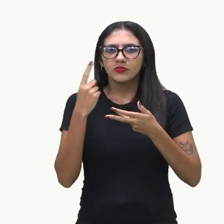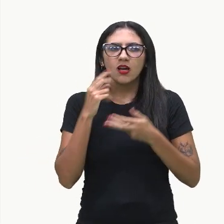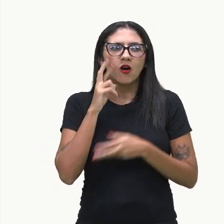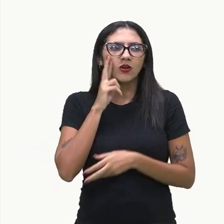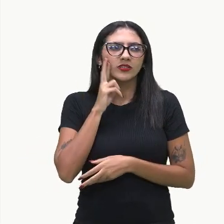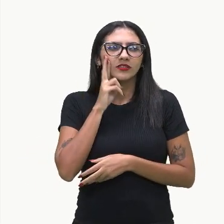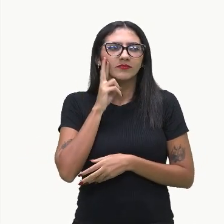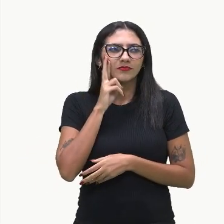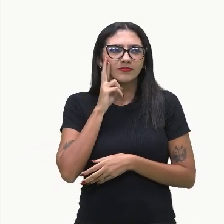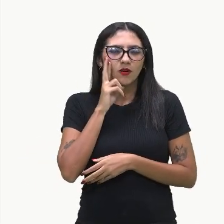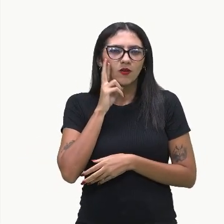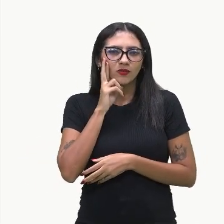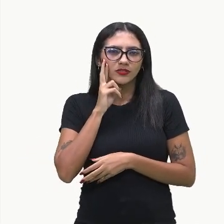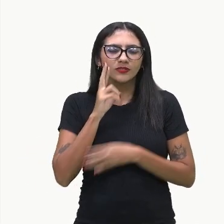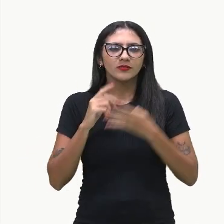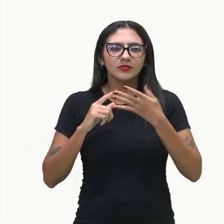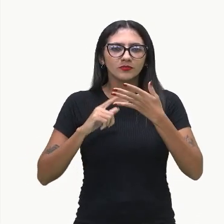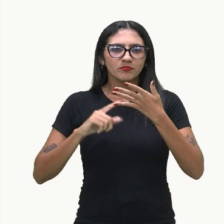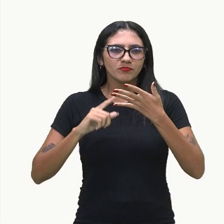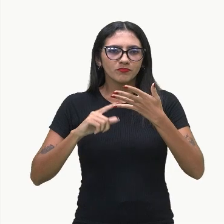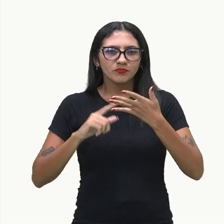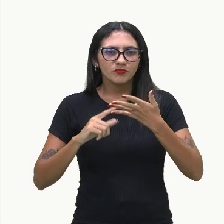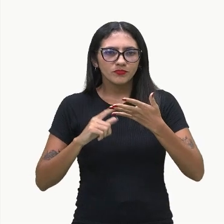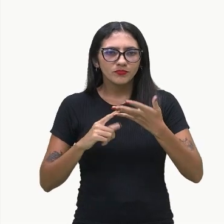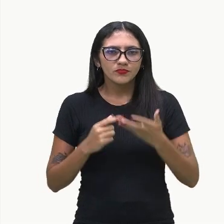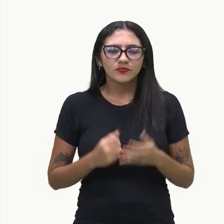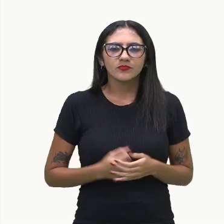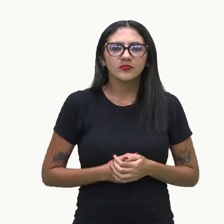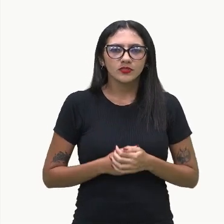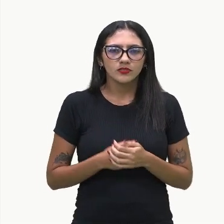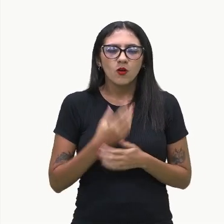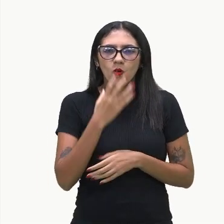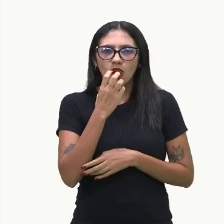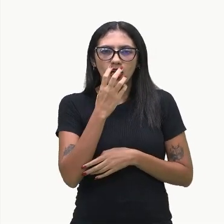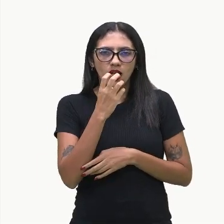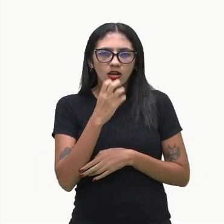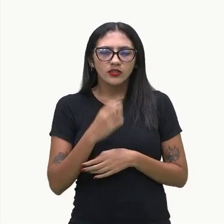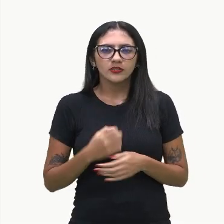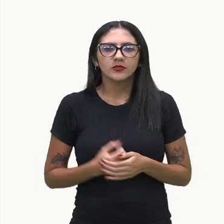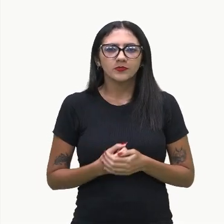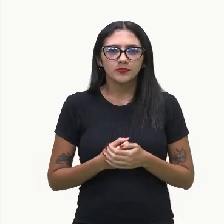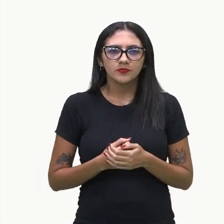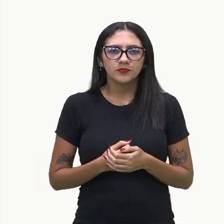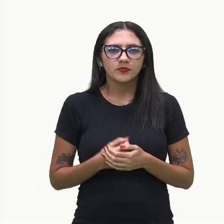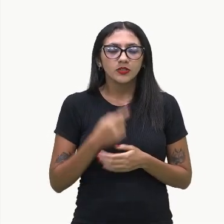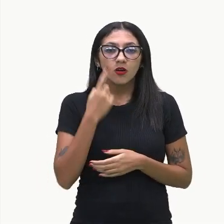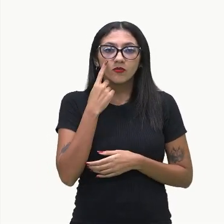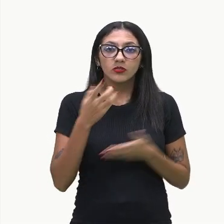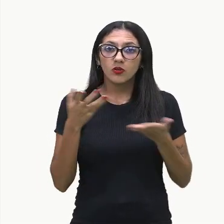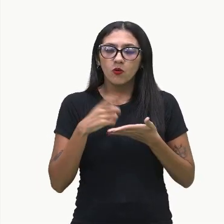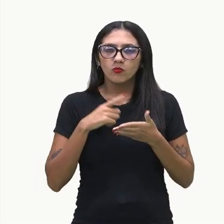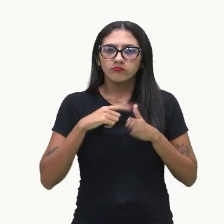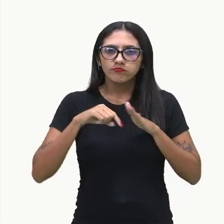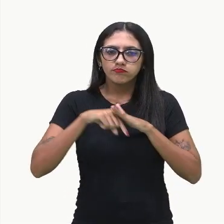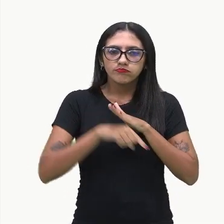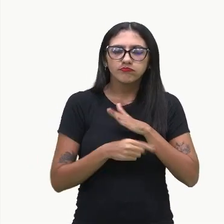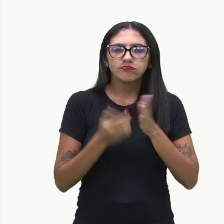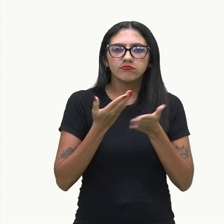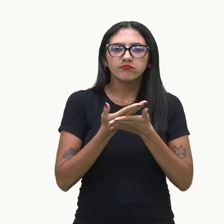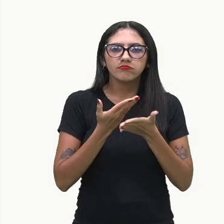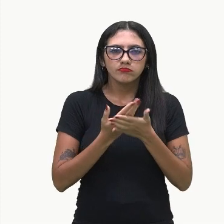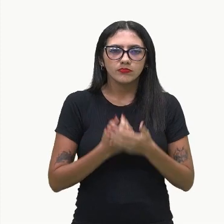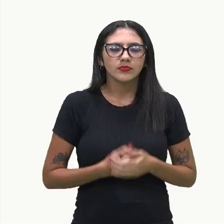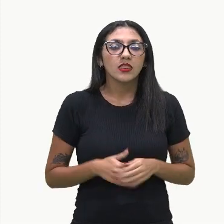ângulos colaterais, ou então ângulos opostos pelo vértice, que é o que nós vamos nos aprofundar agora, que também